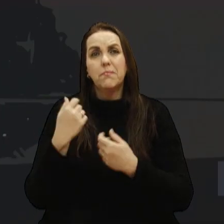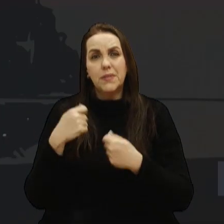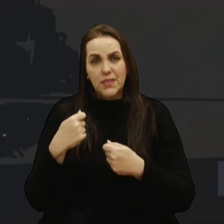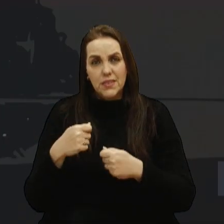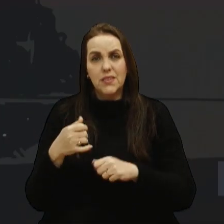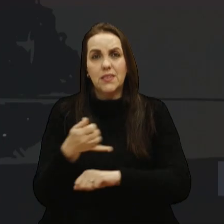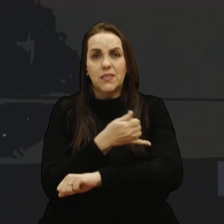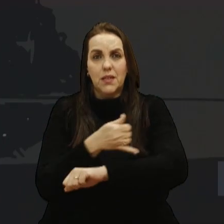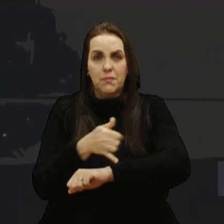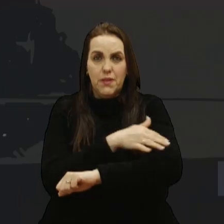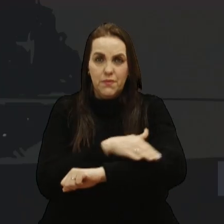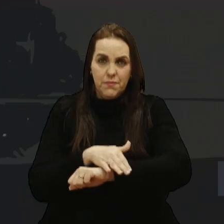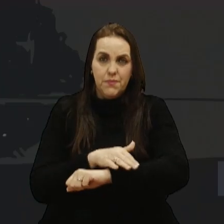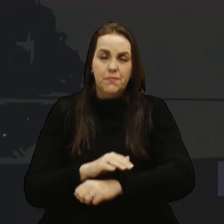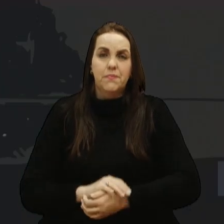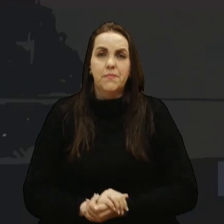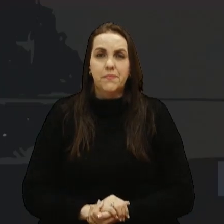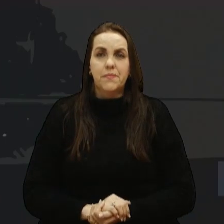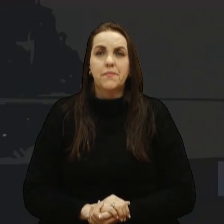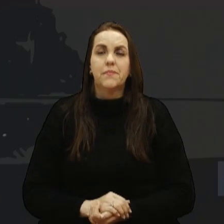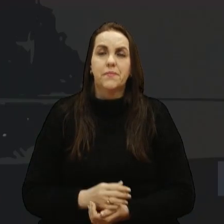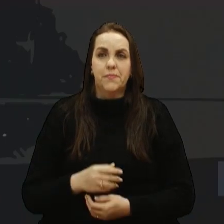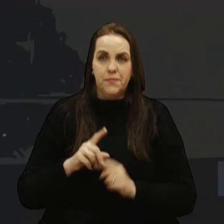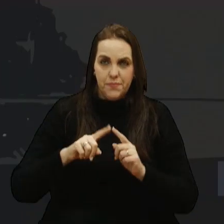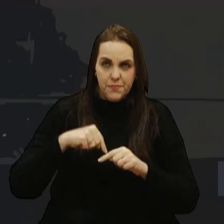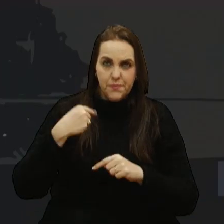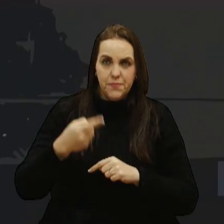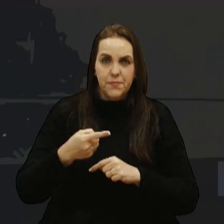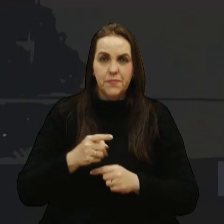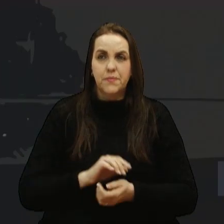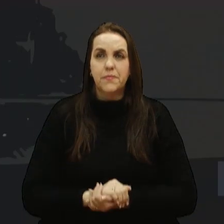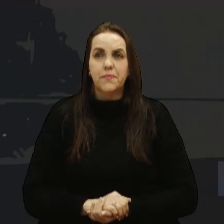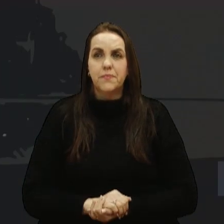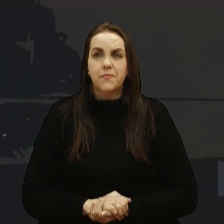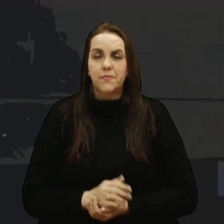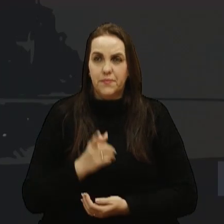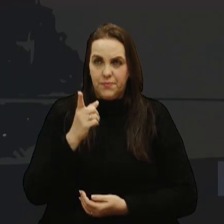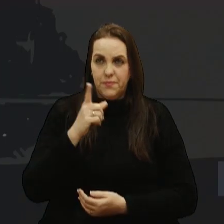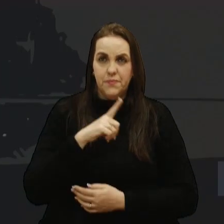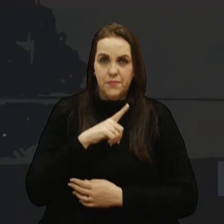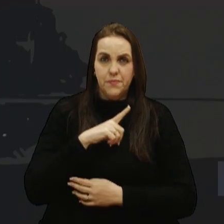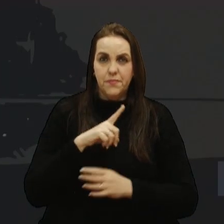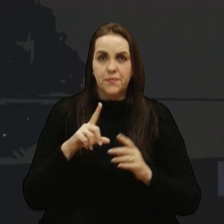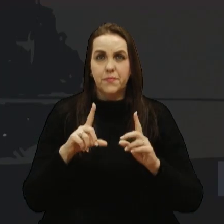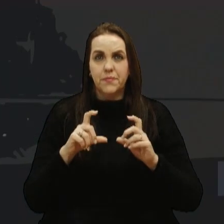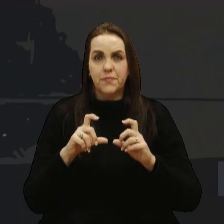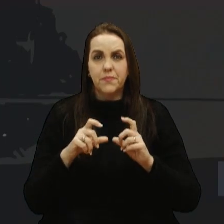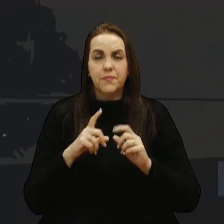de pavimentação. Próximo. Aqui nós temos a